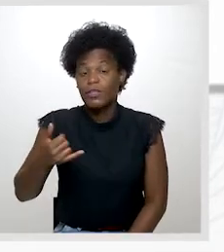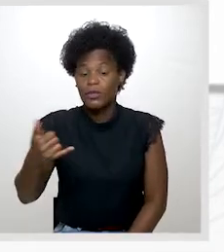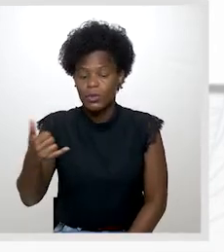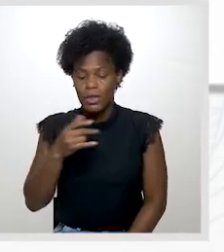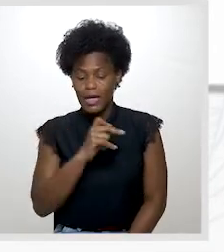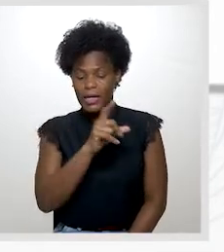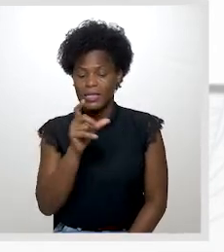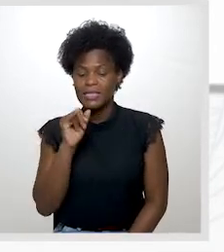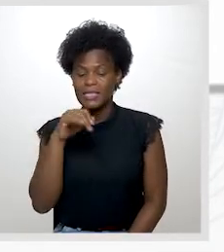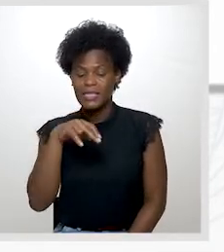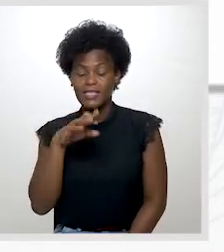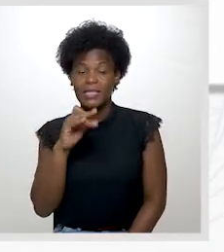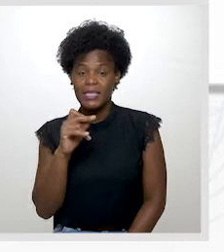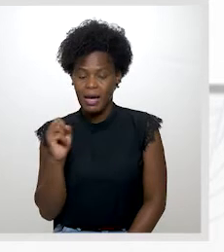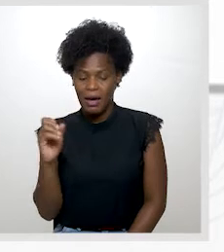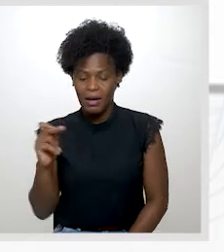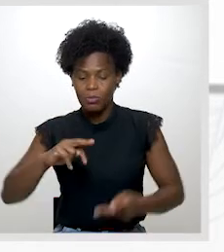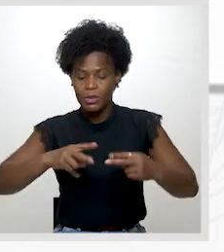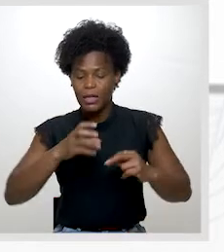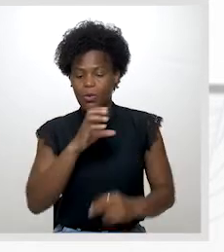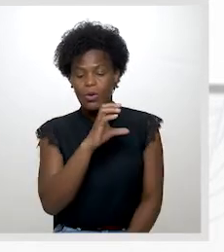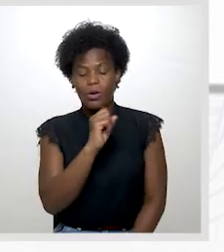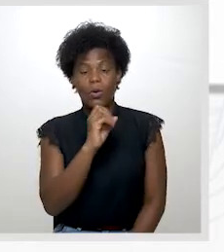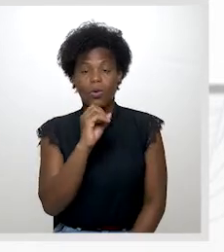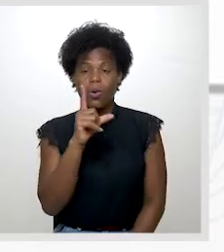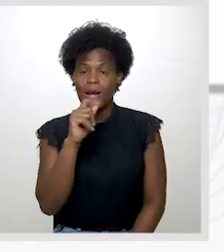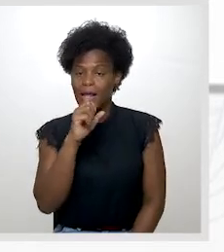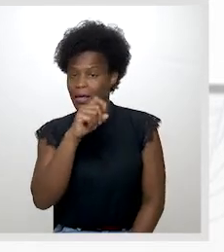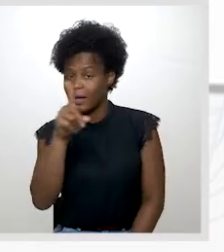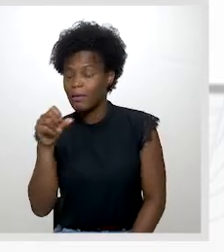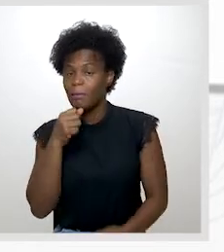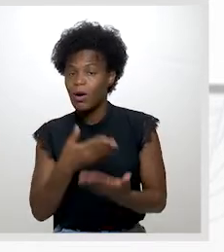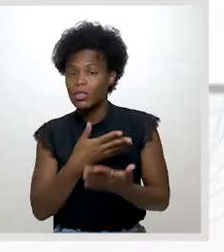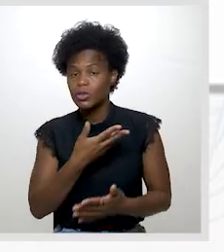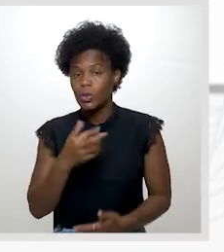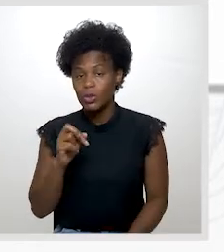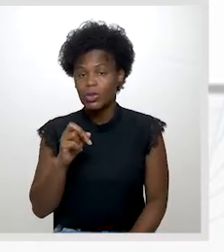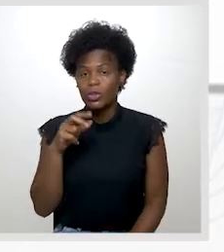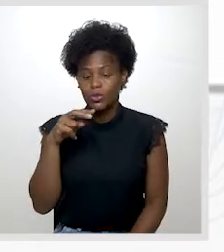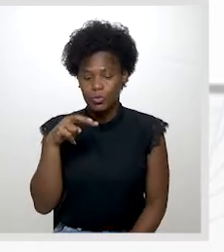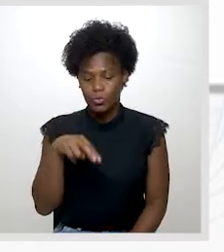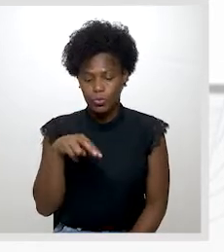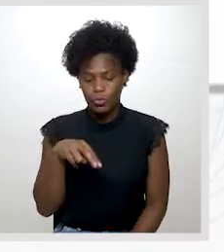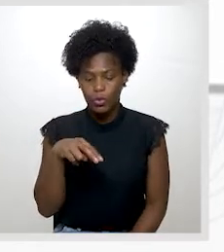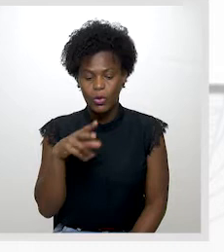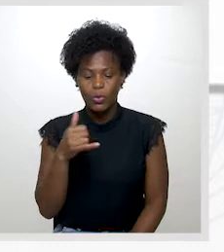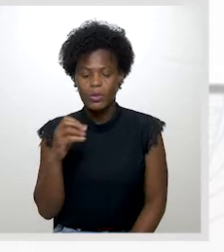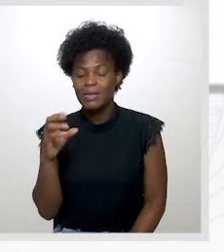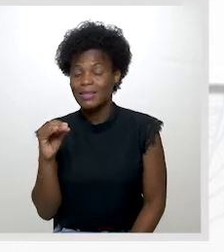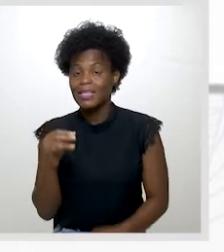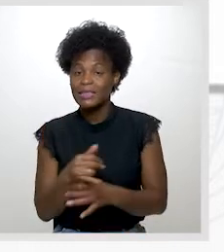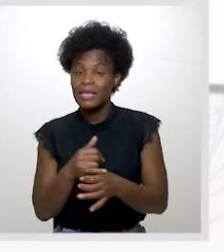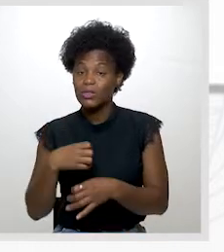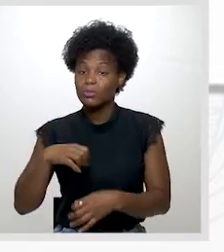Azinhaga, no concelho da Golegã, e faleceu a 18 de junho de 2010 na ilha espanhola